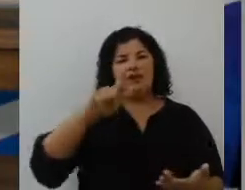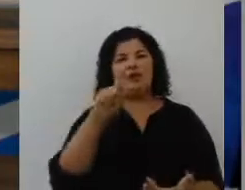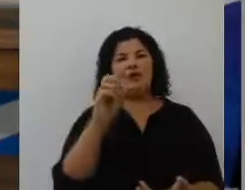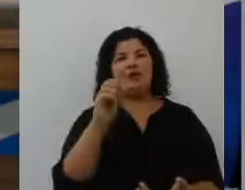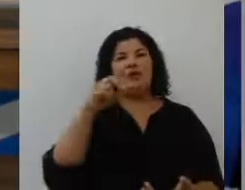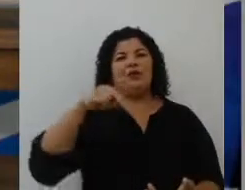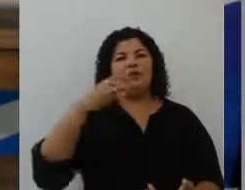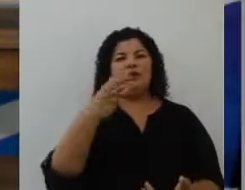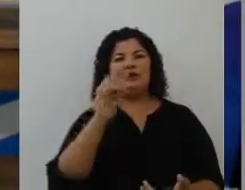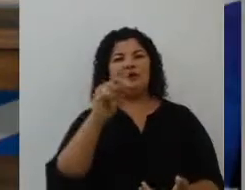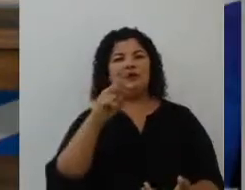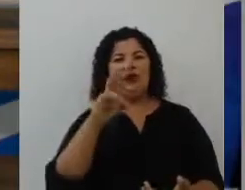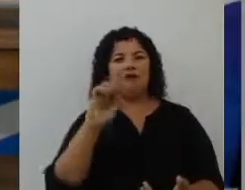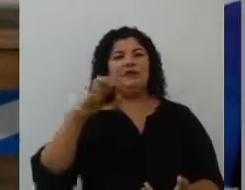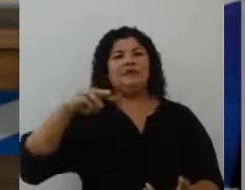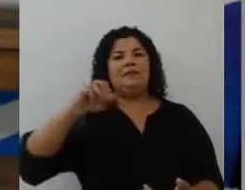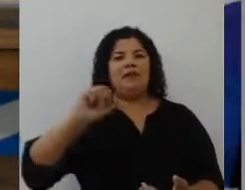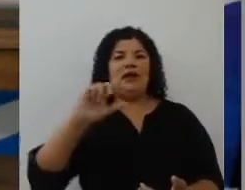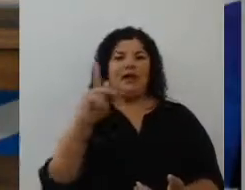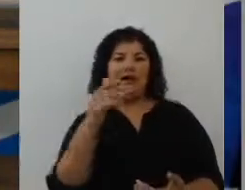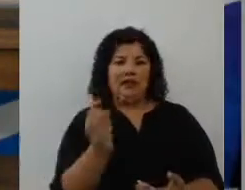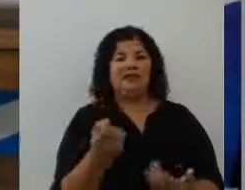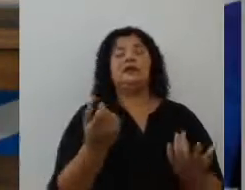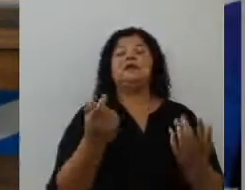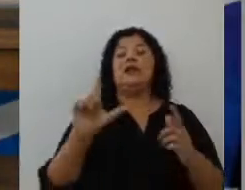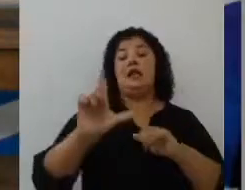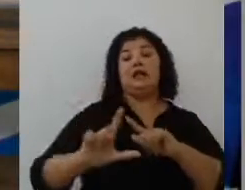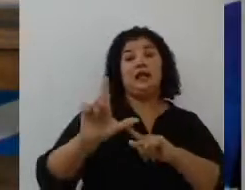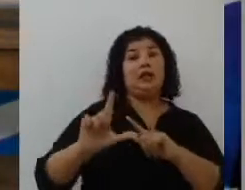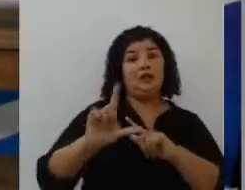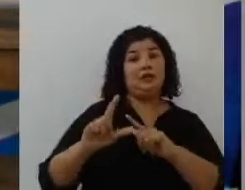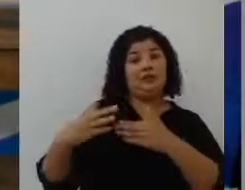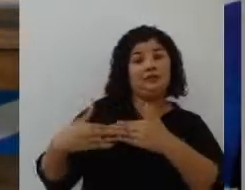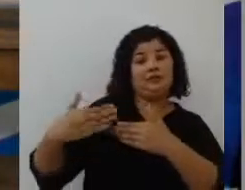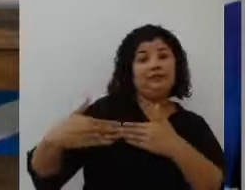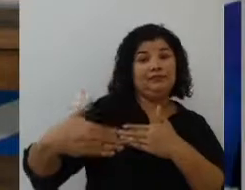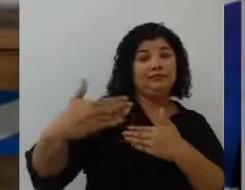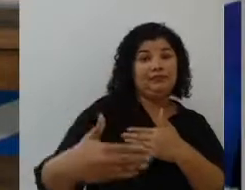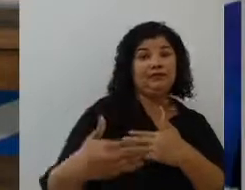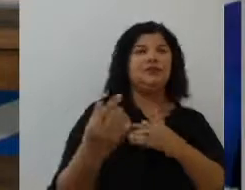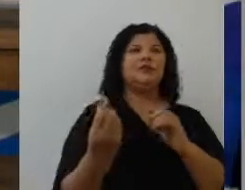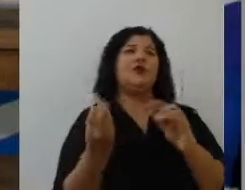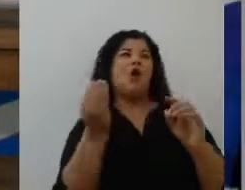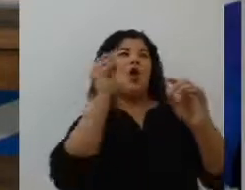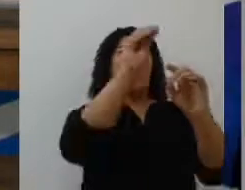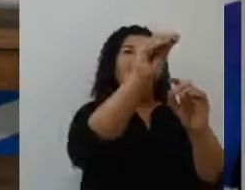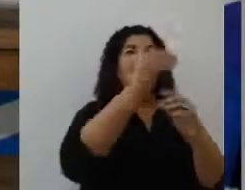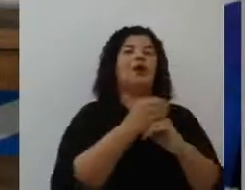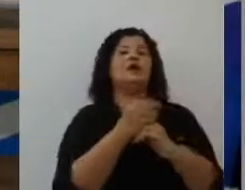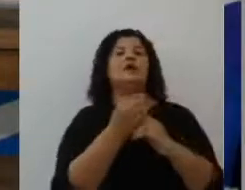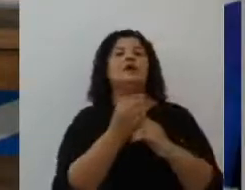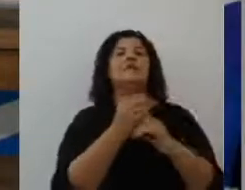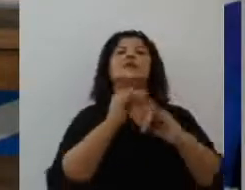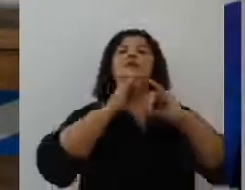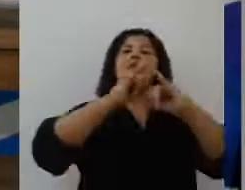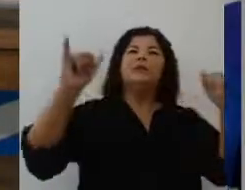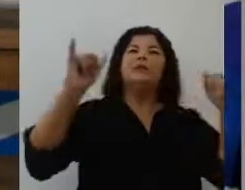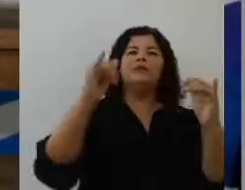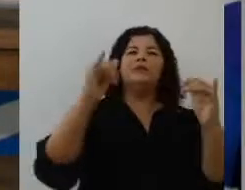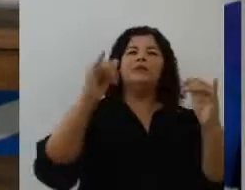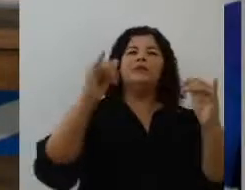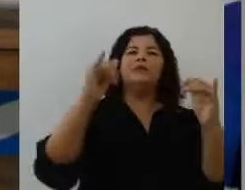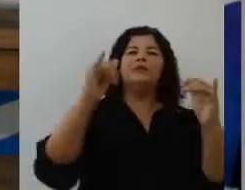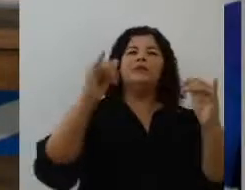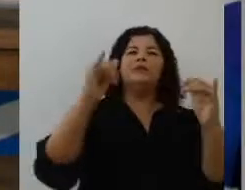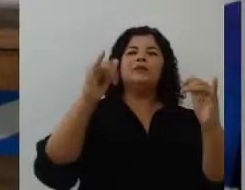estético, para facilitar o entendimento, né, os historiadores da literatura colocam lá a publicação de um livro e a data. Por exemplo,